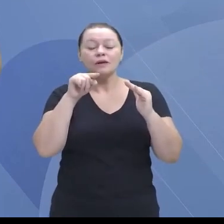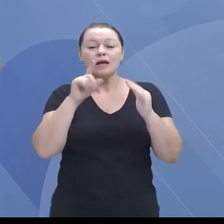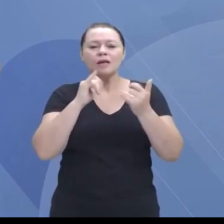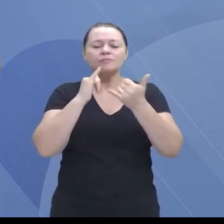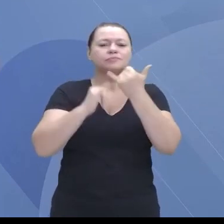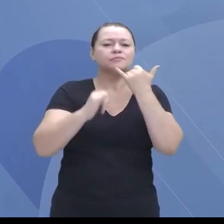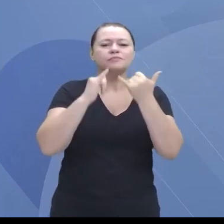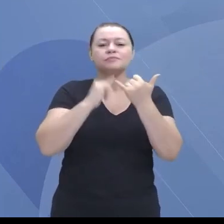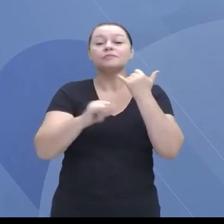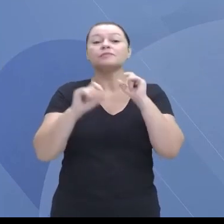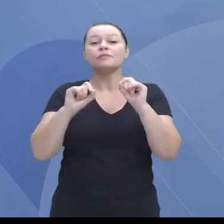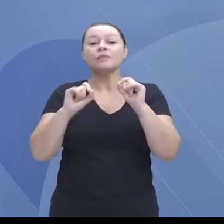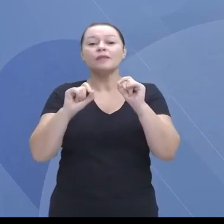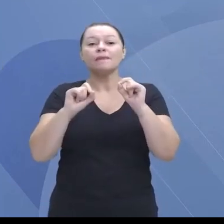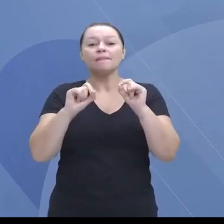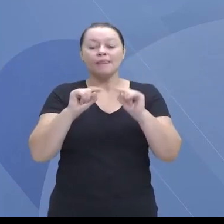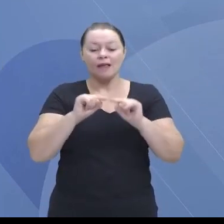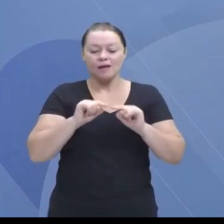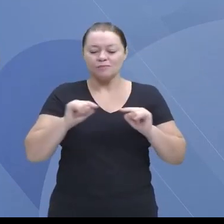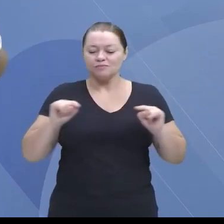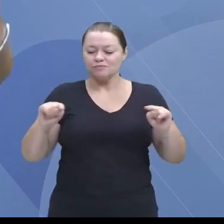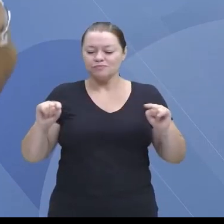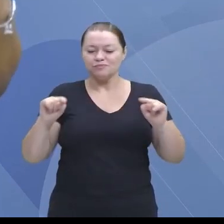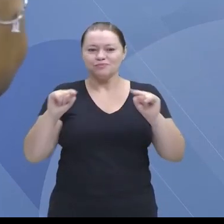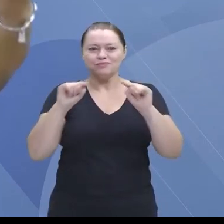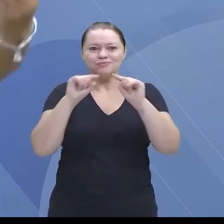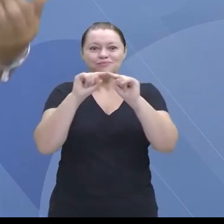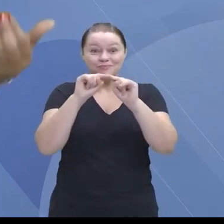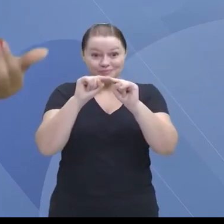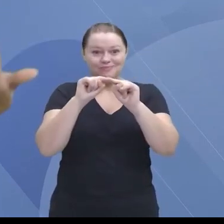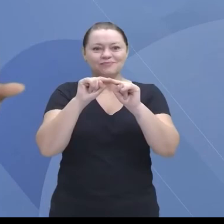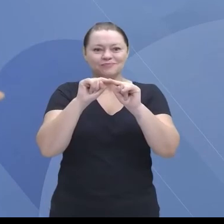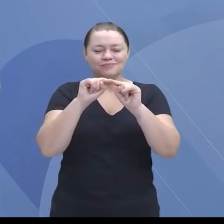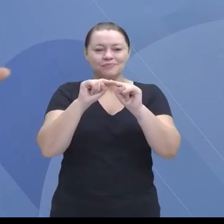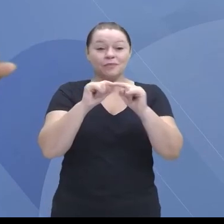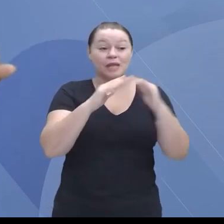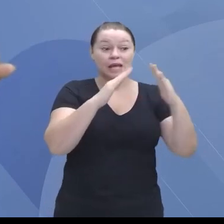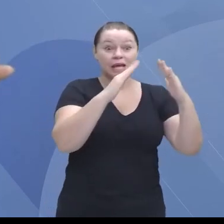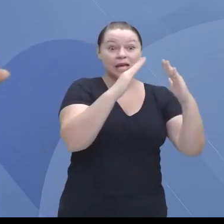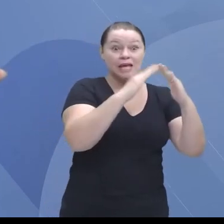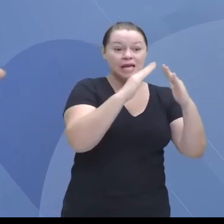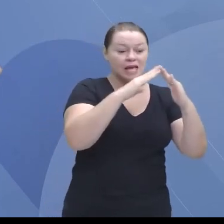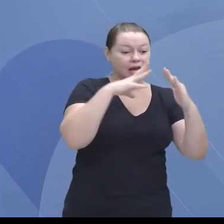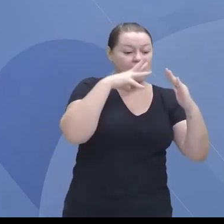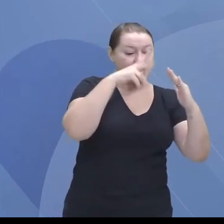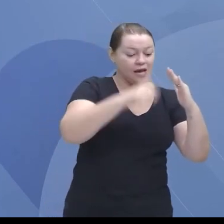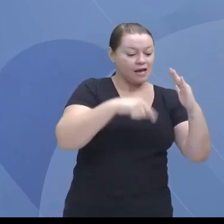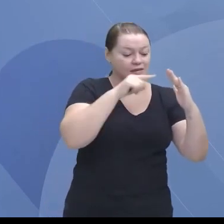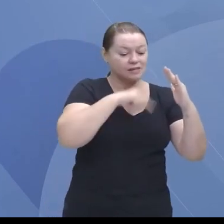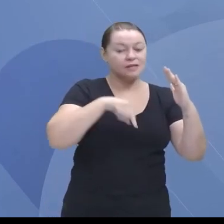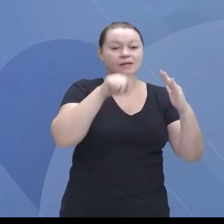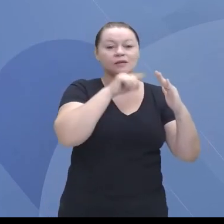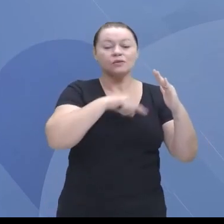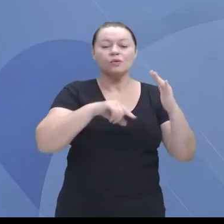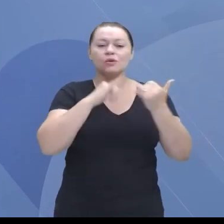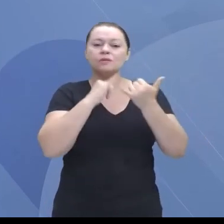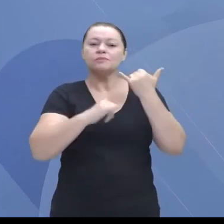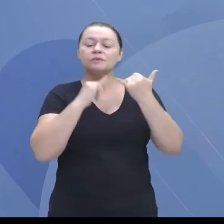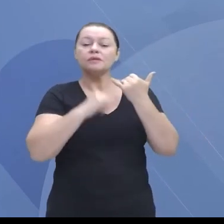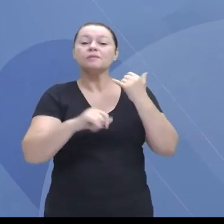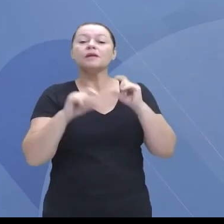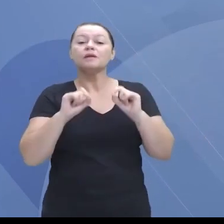semelhante ao triângulo. E a casa é semelhante a